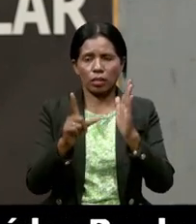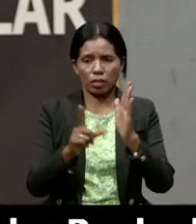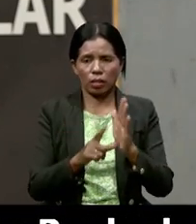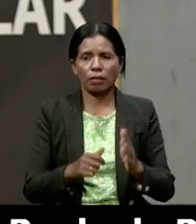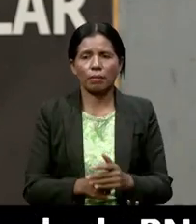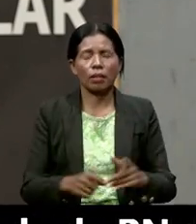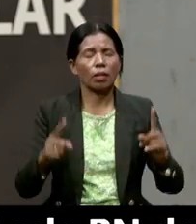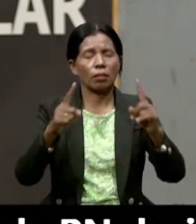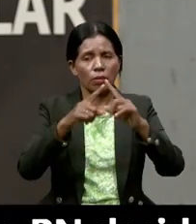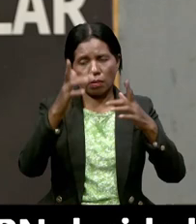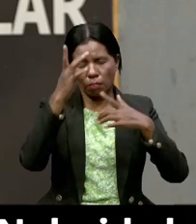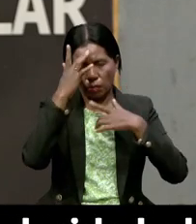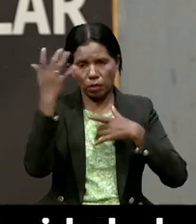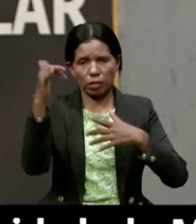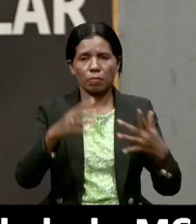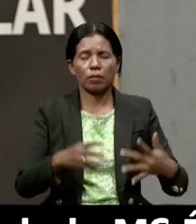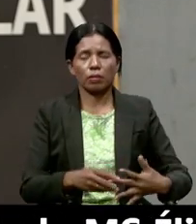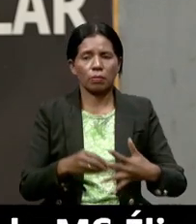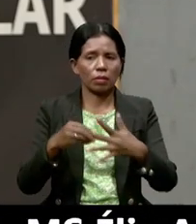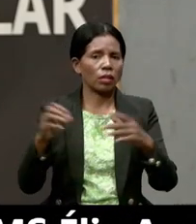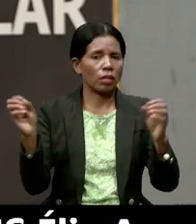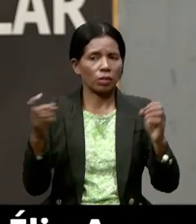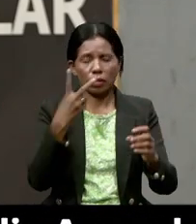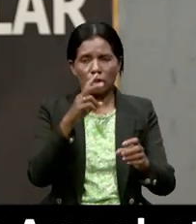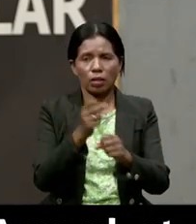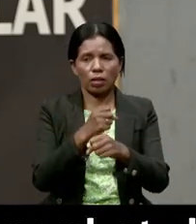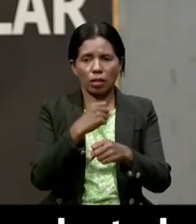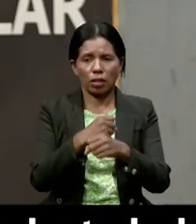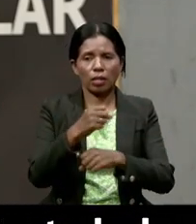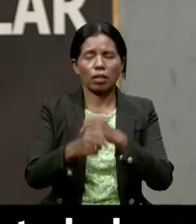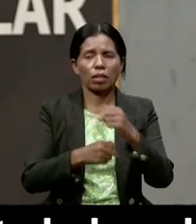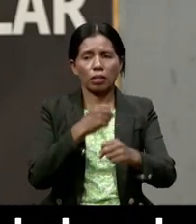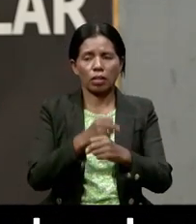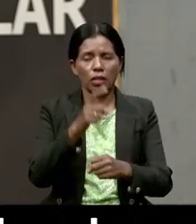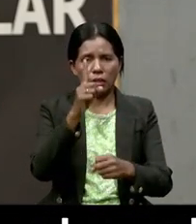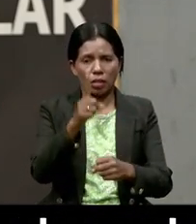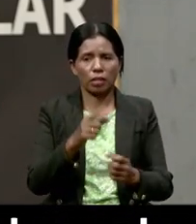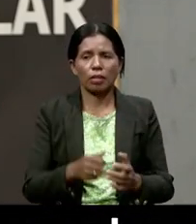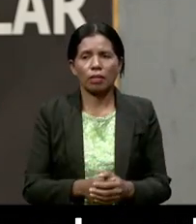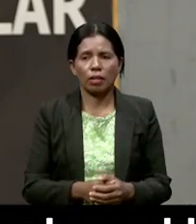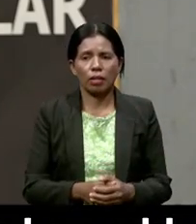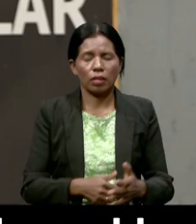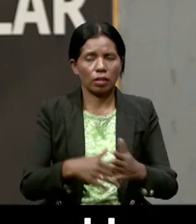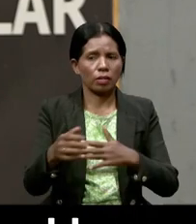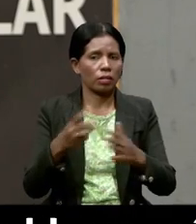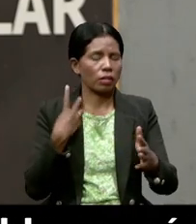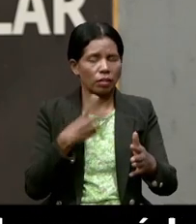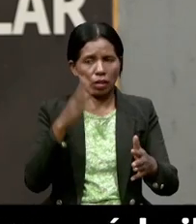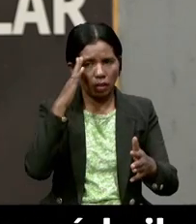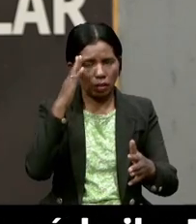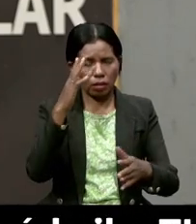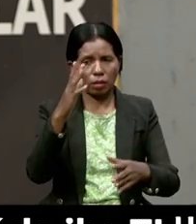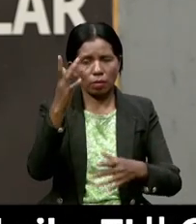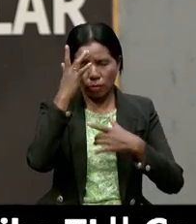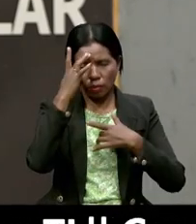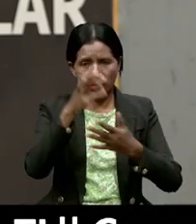ba mora sir ne beke spesifiku la osten halo alojamento tina toma kal dalida ne beke dala ruma ita la reflete ba numero moras ne